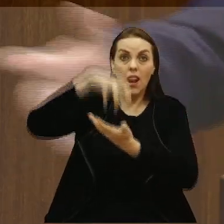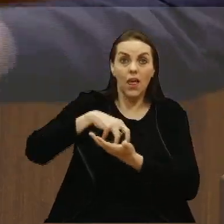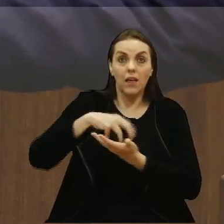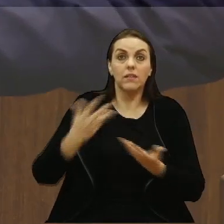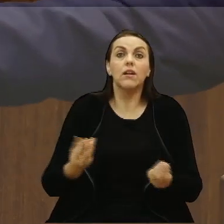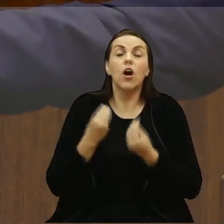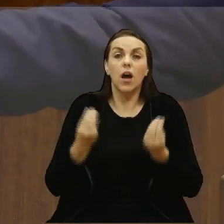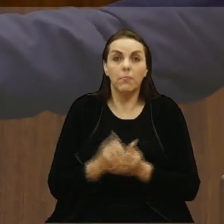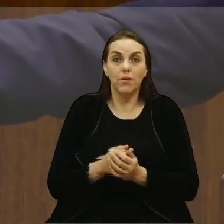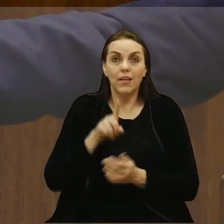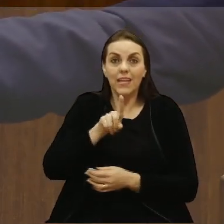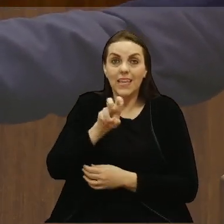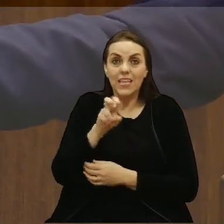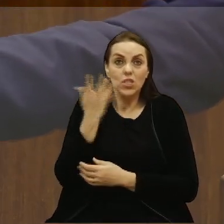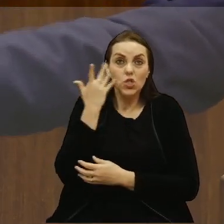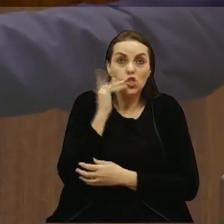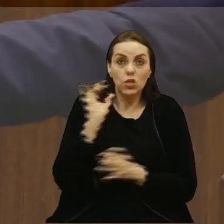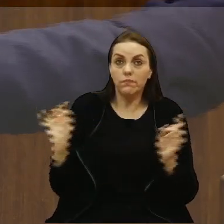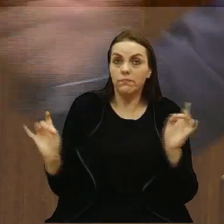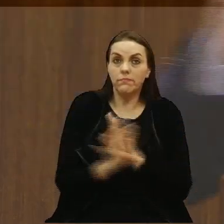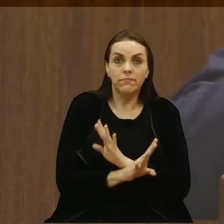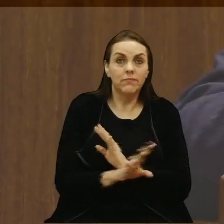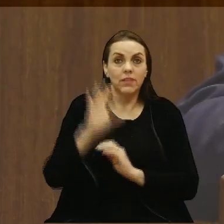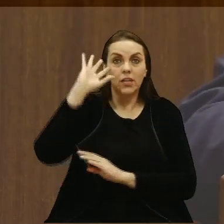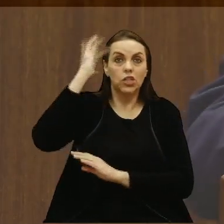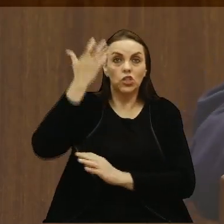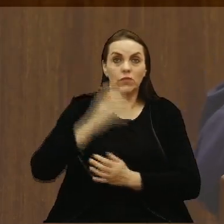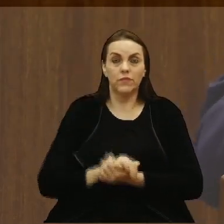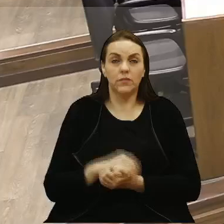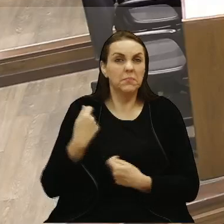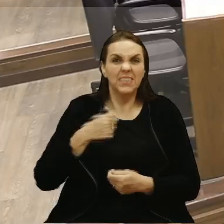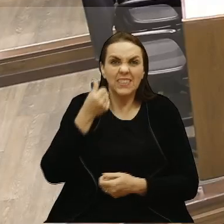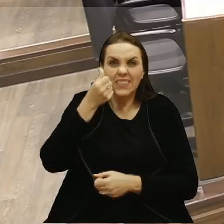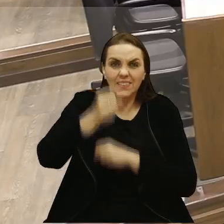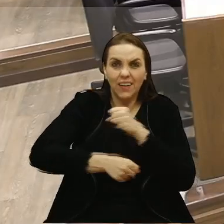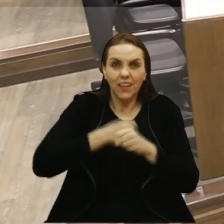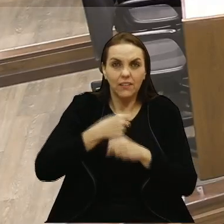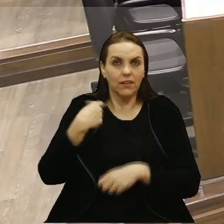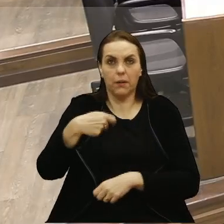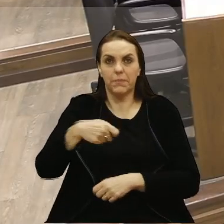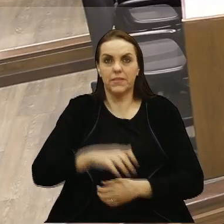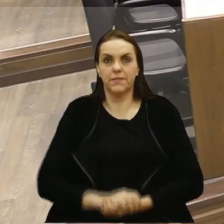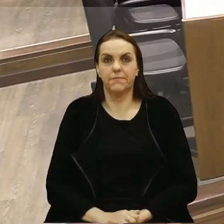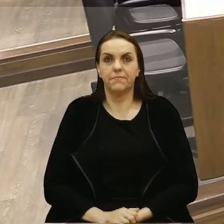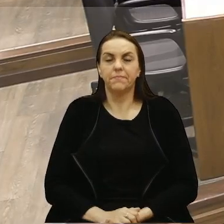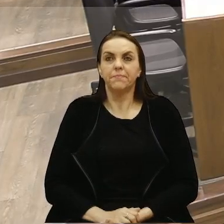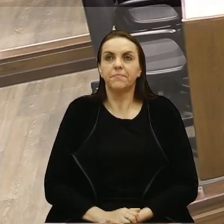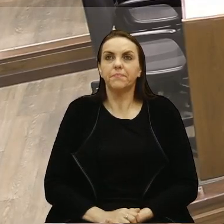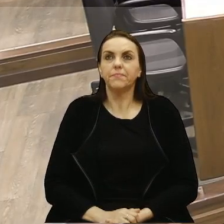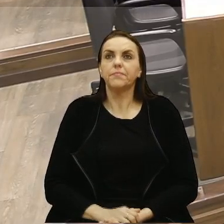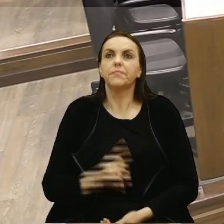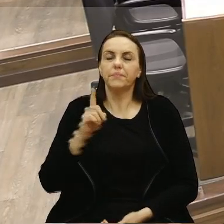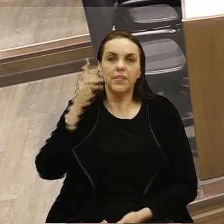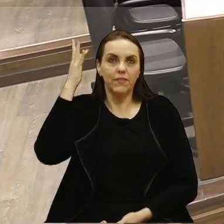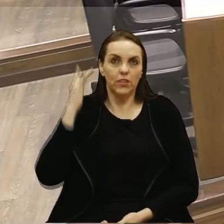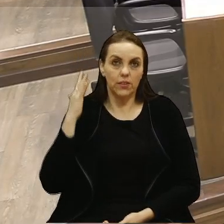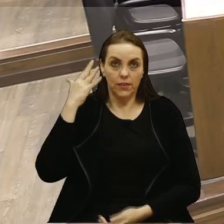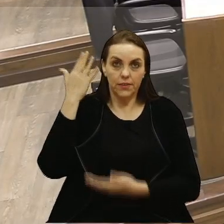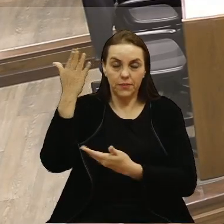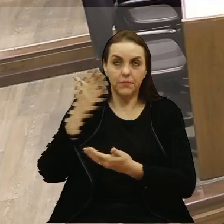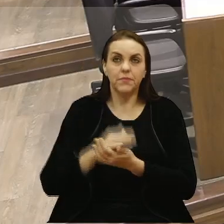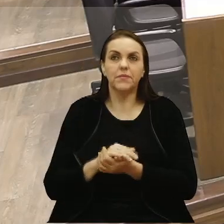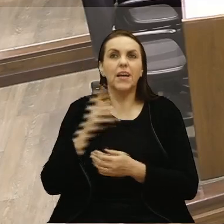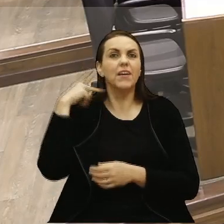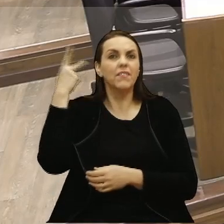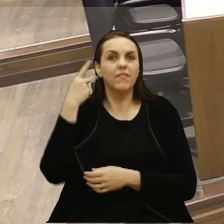toneladas, em 15 dias tem que resolver, presidente. Não precisa de 6 anos. Obrigado. Essa parte, vereador Daiane. Vereador Lucas, as coisas são